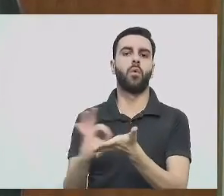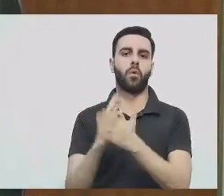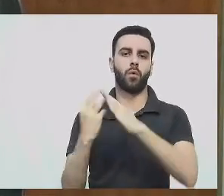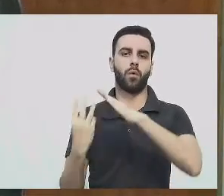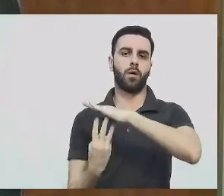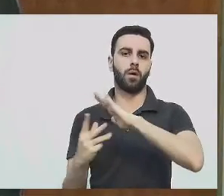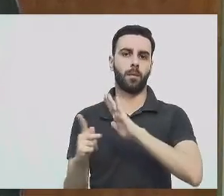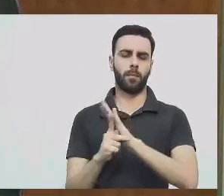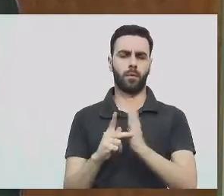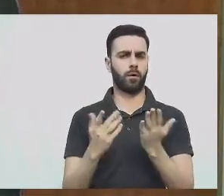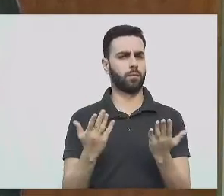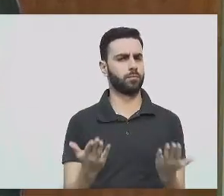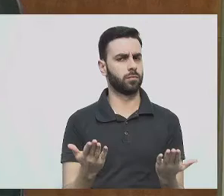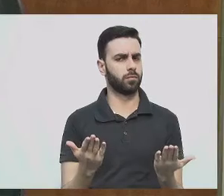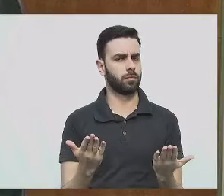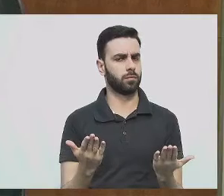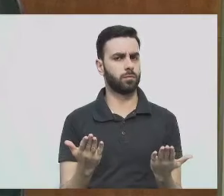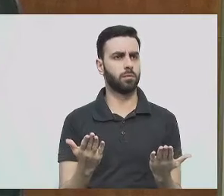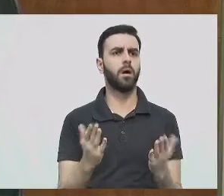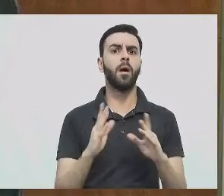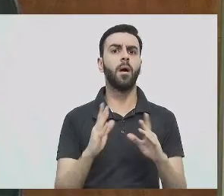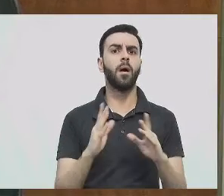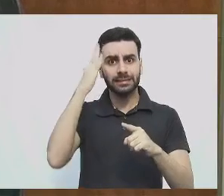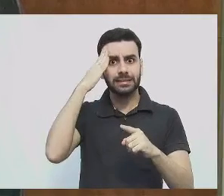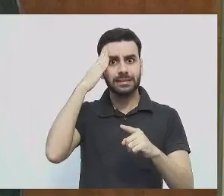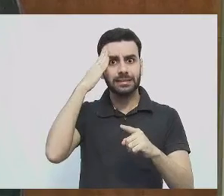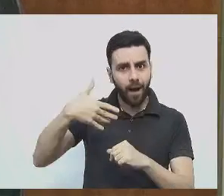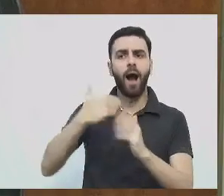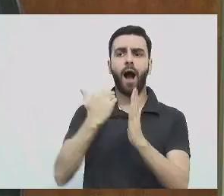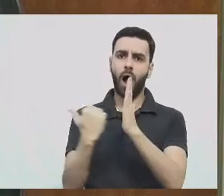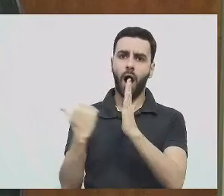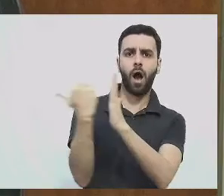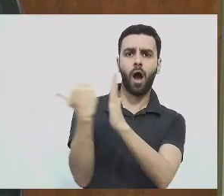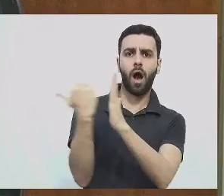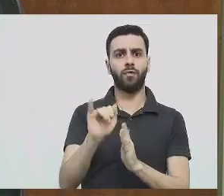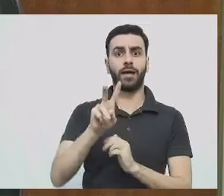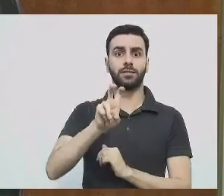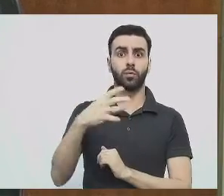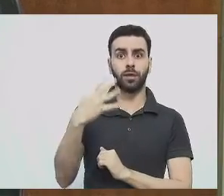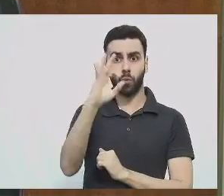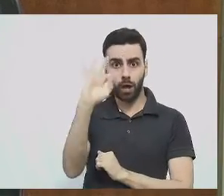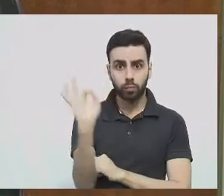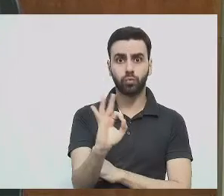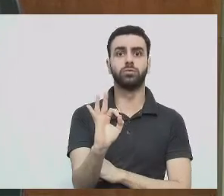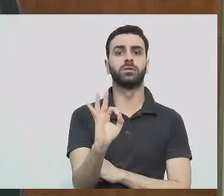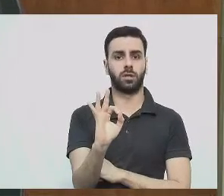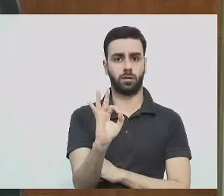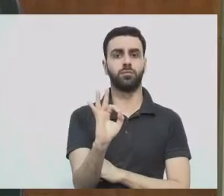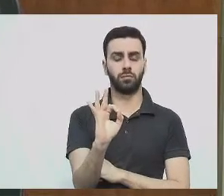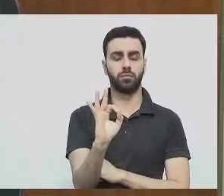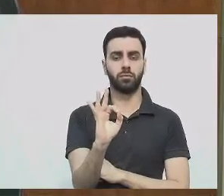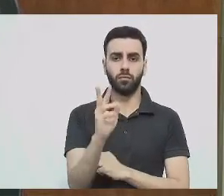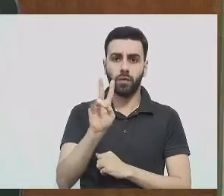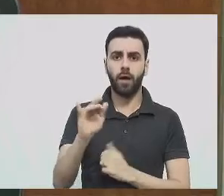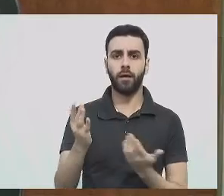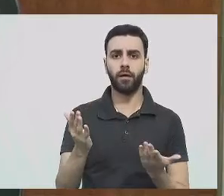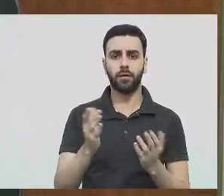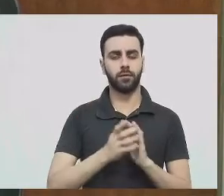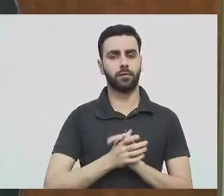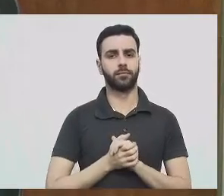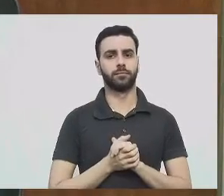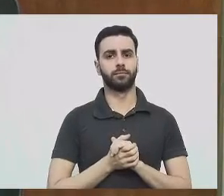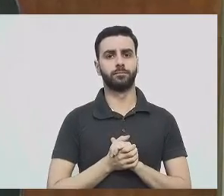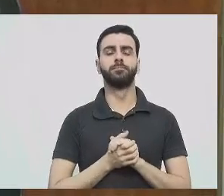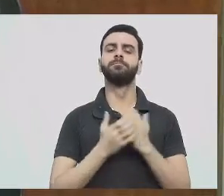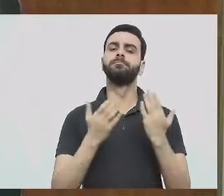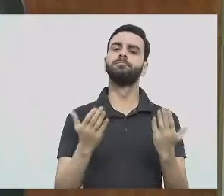a leitura de hidrômetro, mesmo ficando mais caro para a autarquia, 54% mais caro.